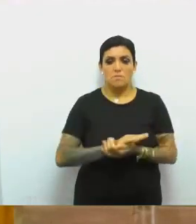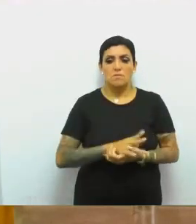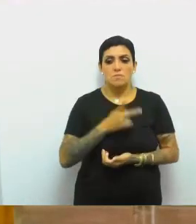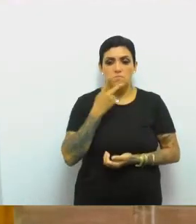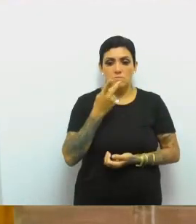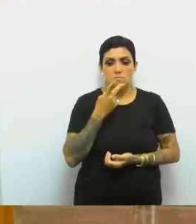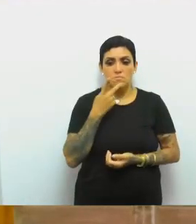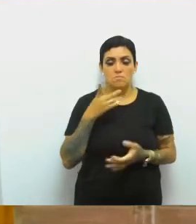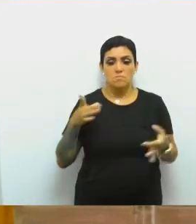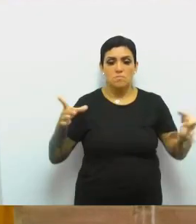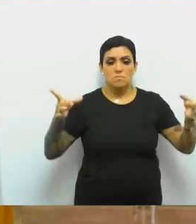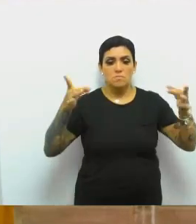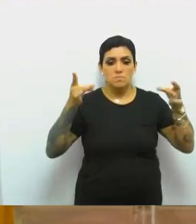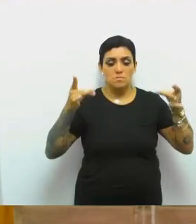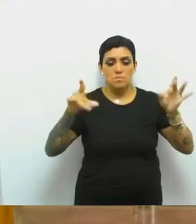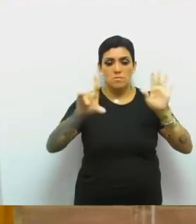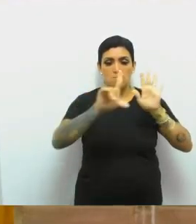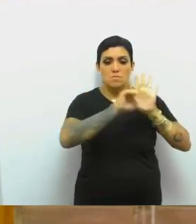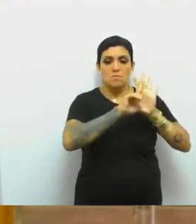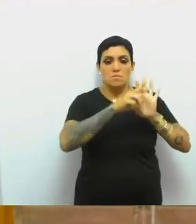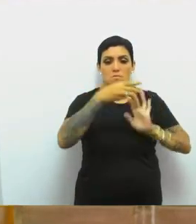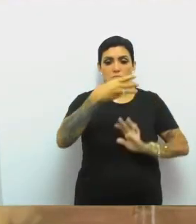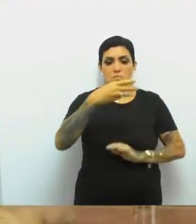do anexo 1º da lei de número